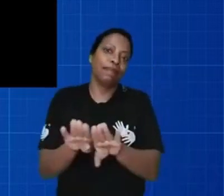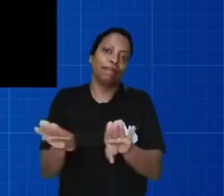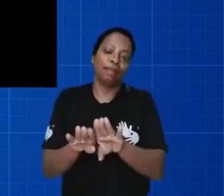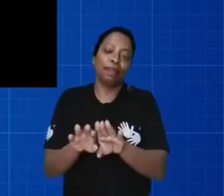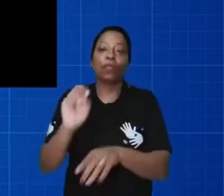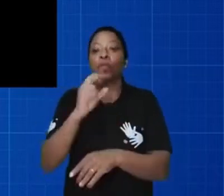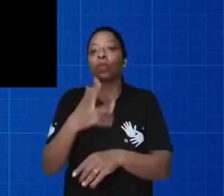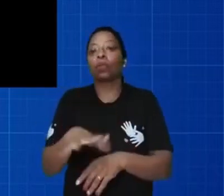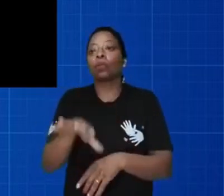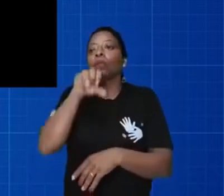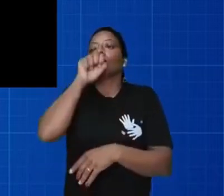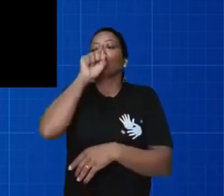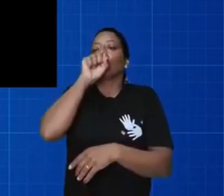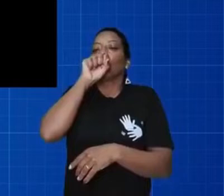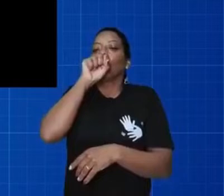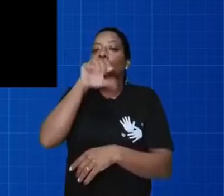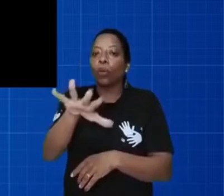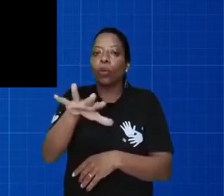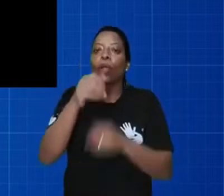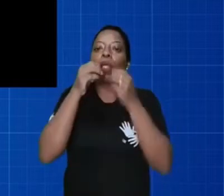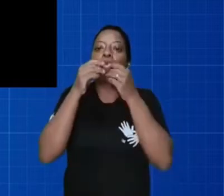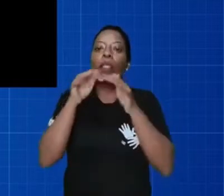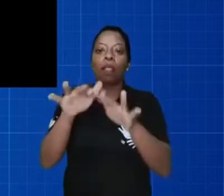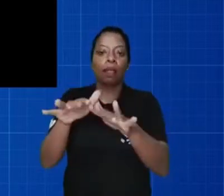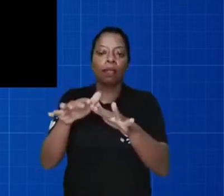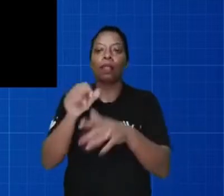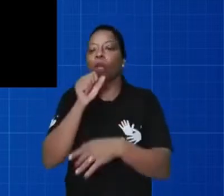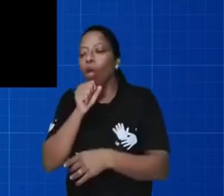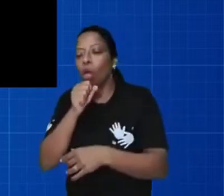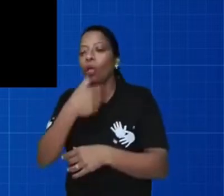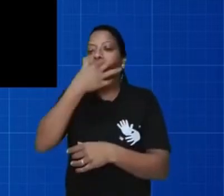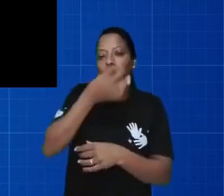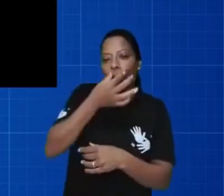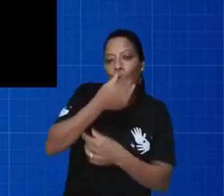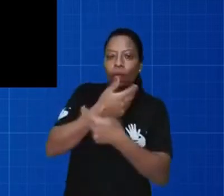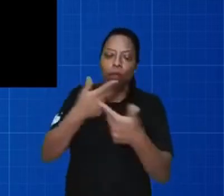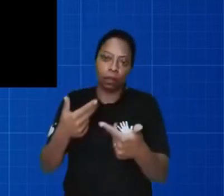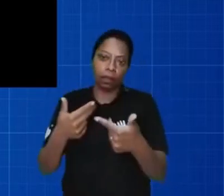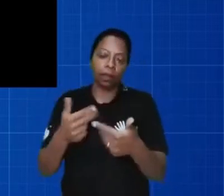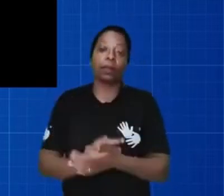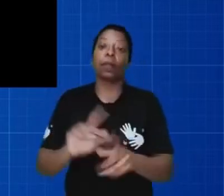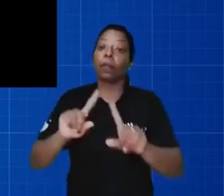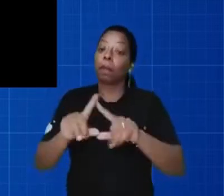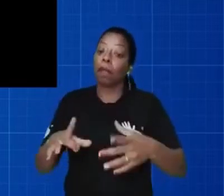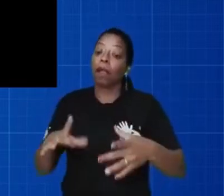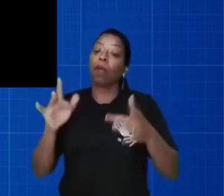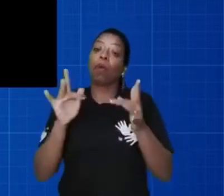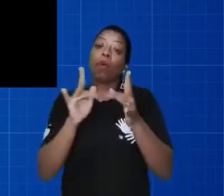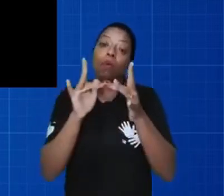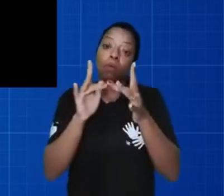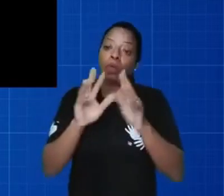a pele, que é o diferente, né? Mas até mesmo a superfície dos objetos pessoais do paciente